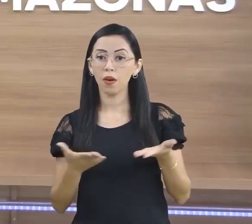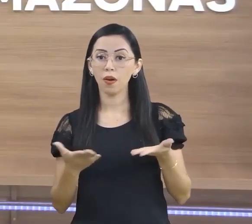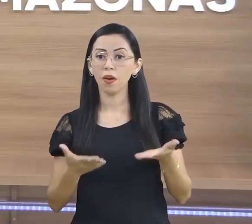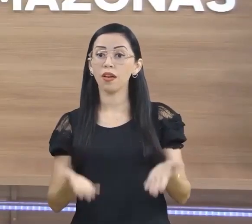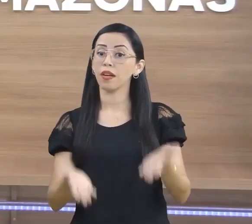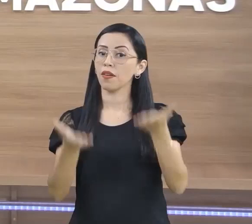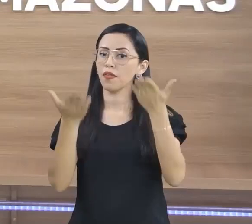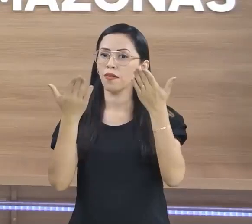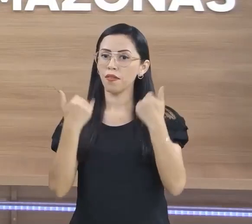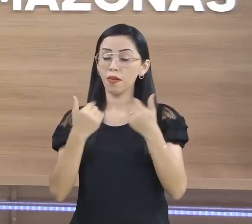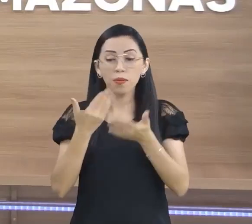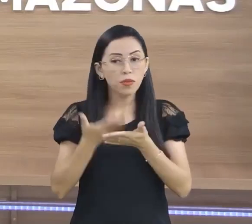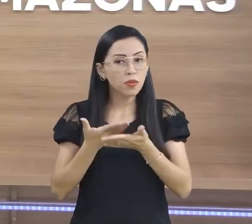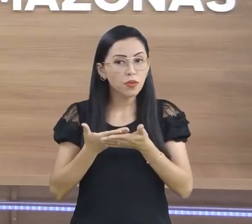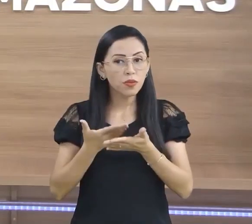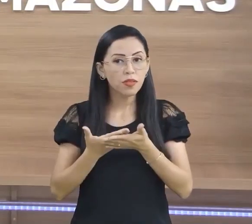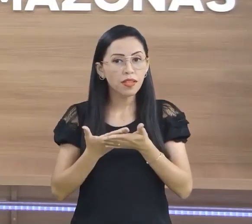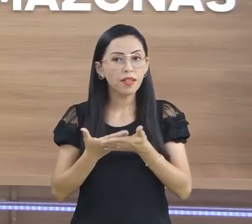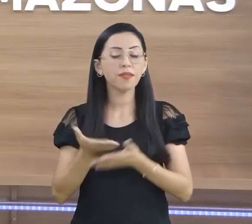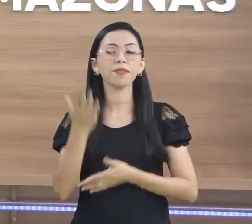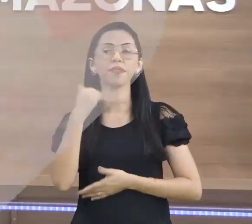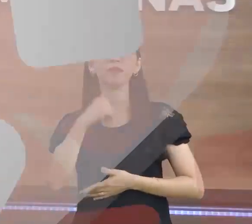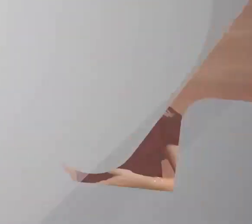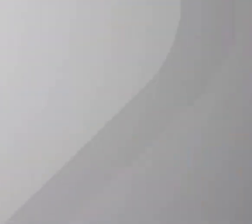Vamos estudar mais sobre isso? Vamos lá?